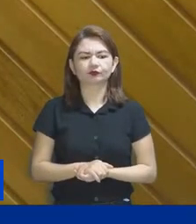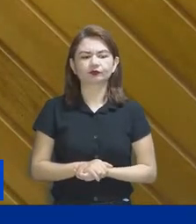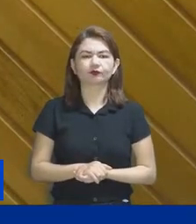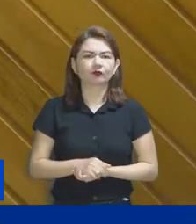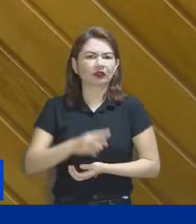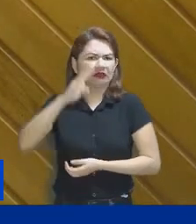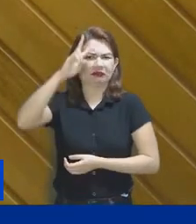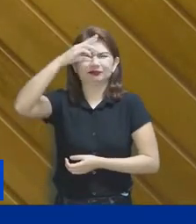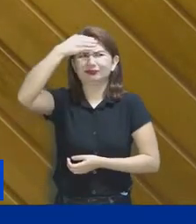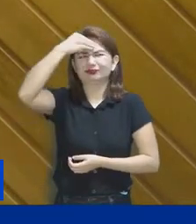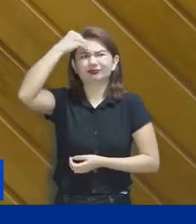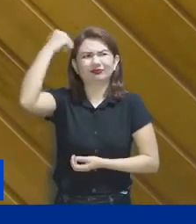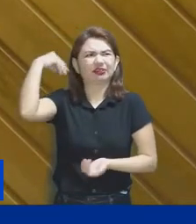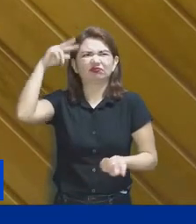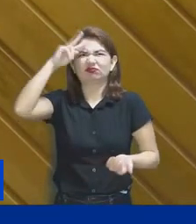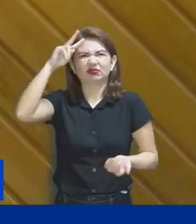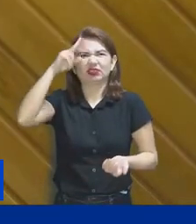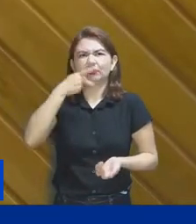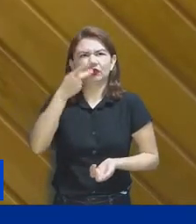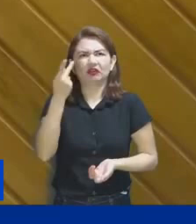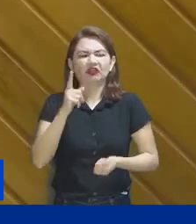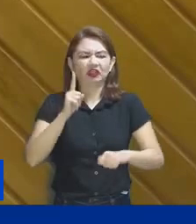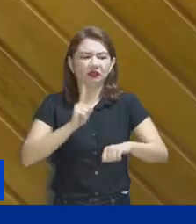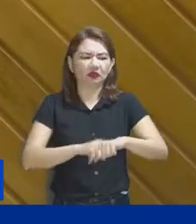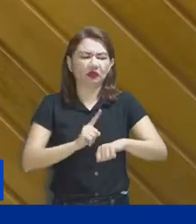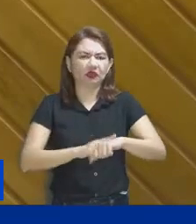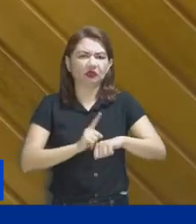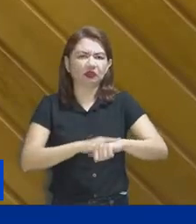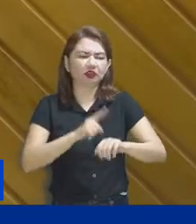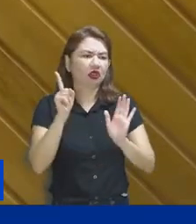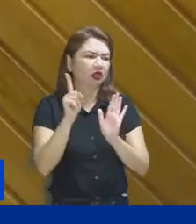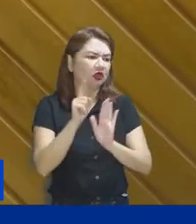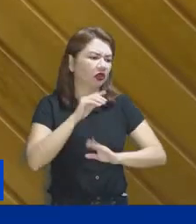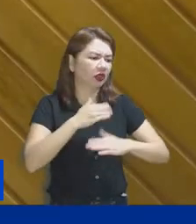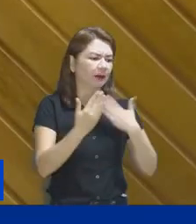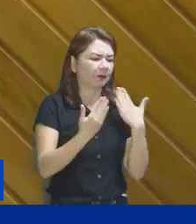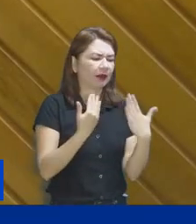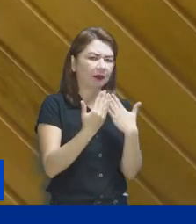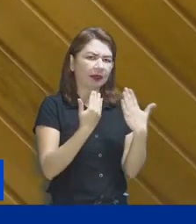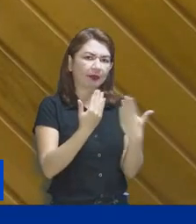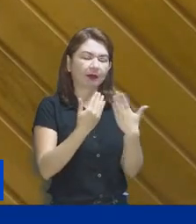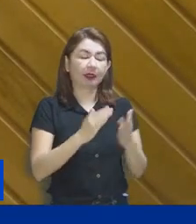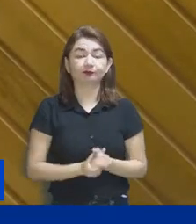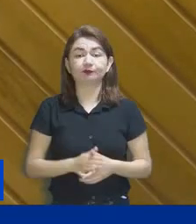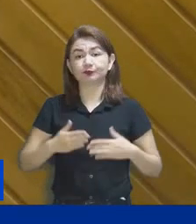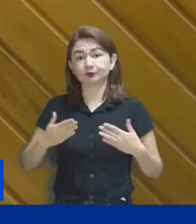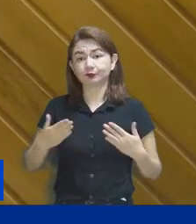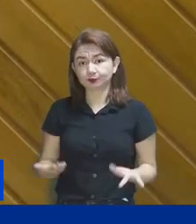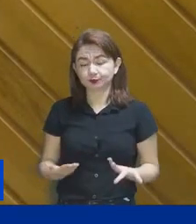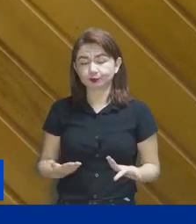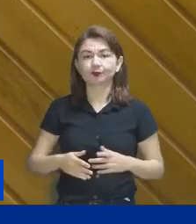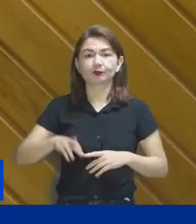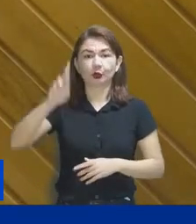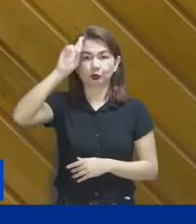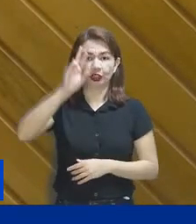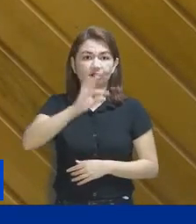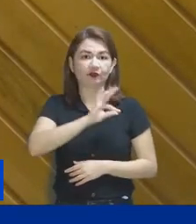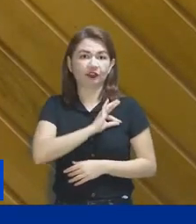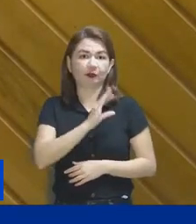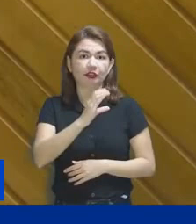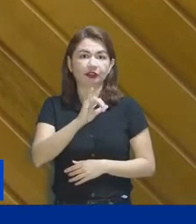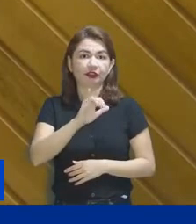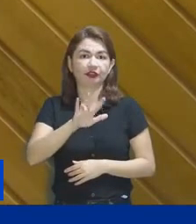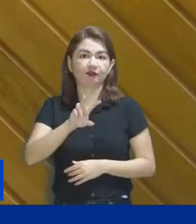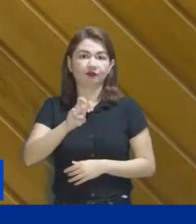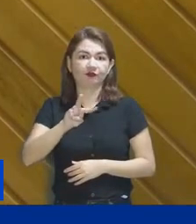da abordagem. Bom, depois da oitiva do doutor Fábio Araújo, delegado da Polícia Civil, nós escutamos a